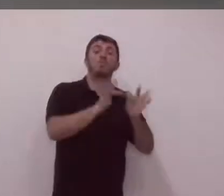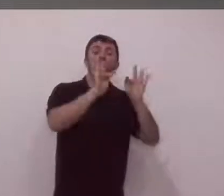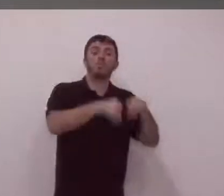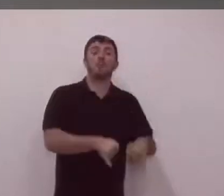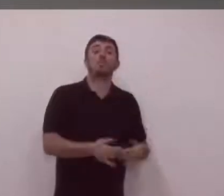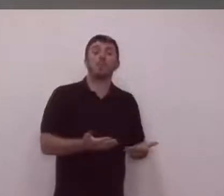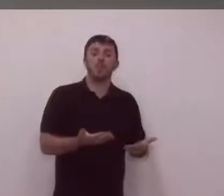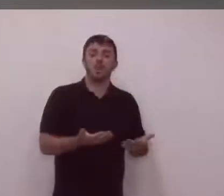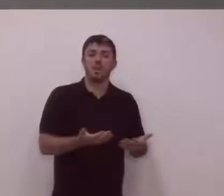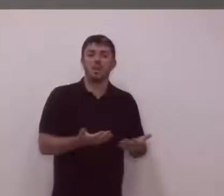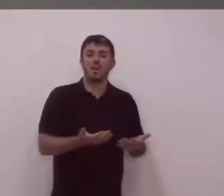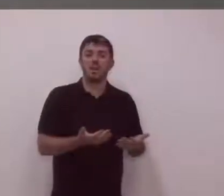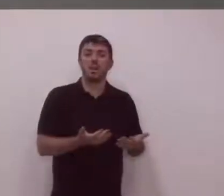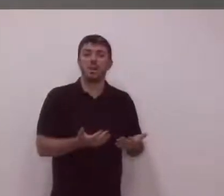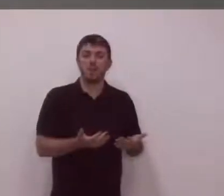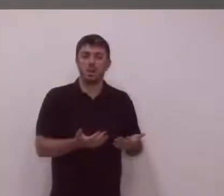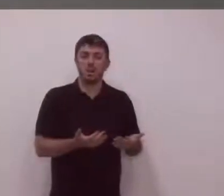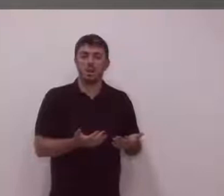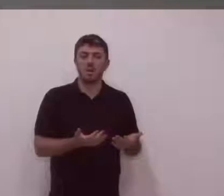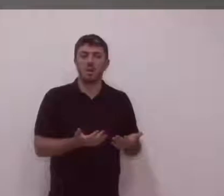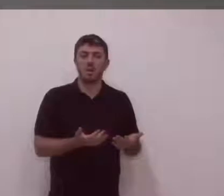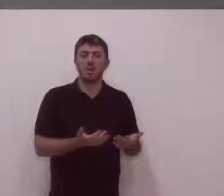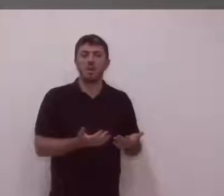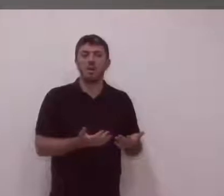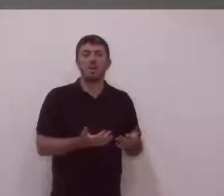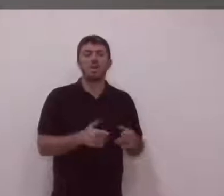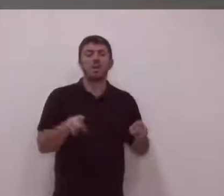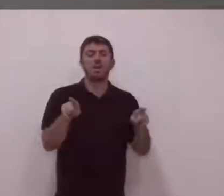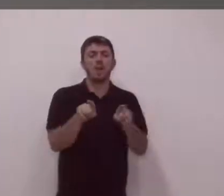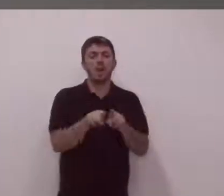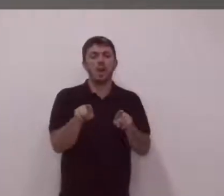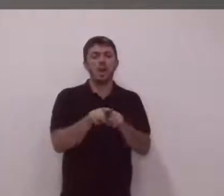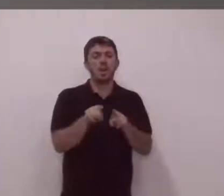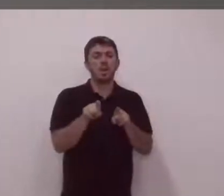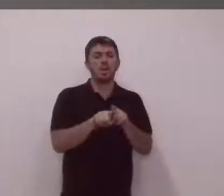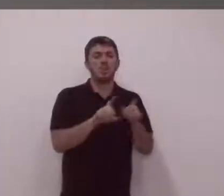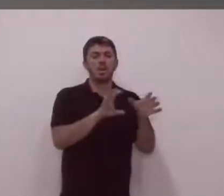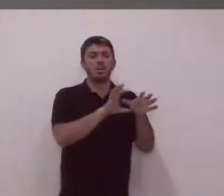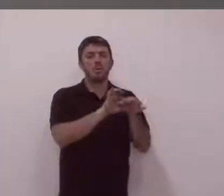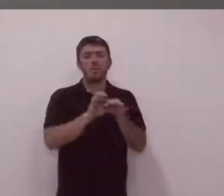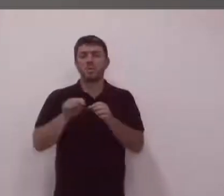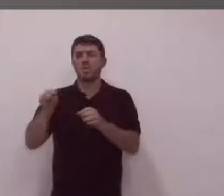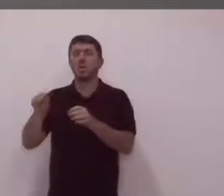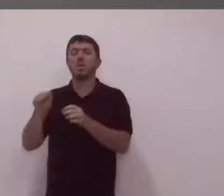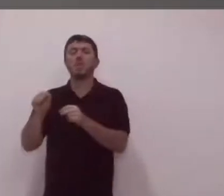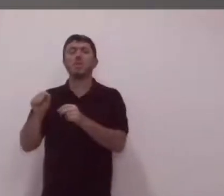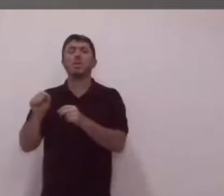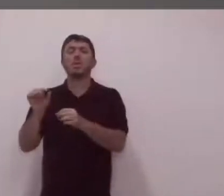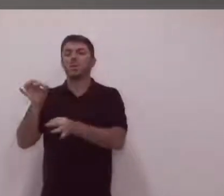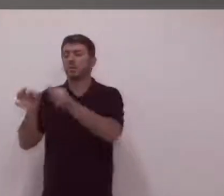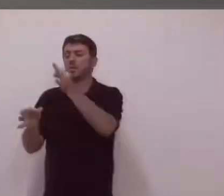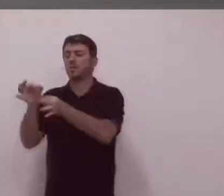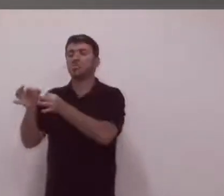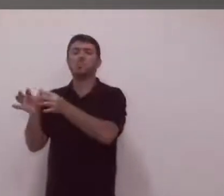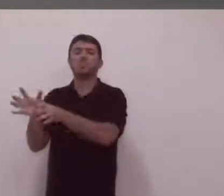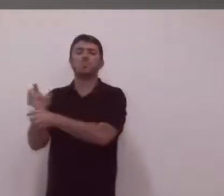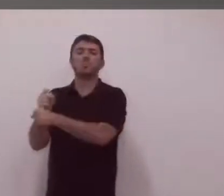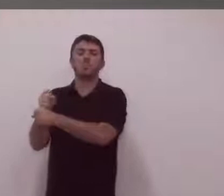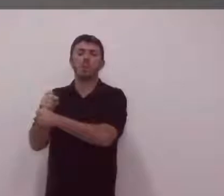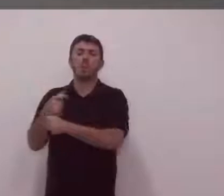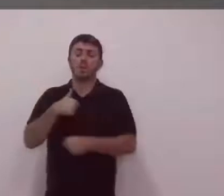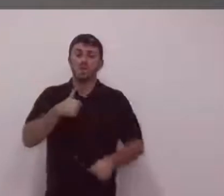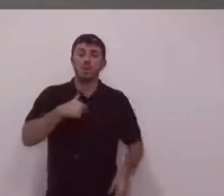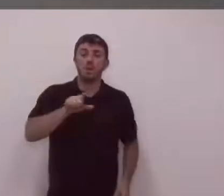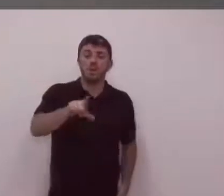nesse contexto como aconteceu há pouco tempo atrás sobre as contas eu prefiro deixar o Poder Judiciário